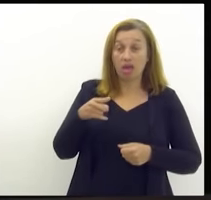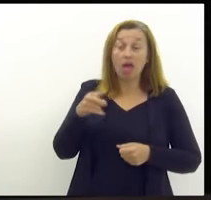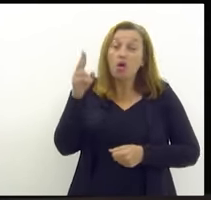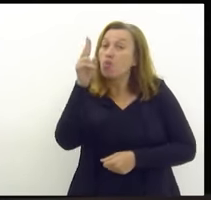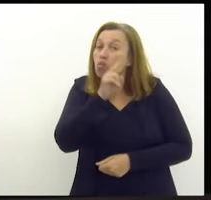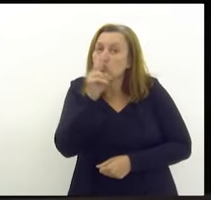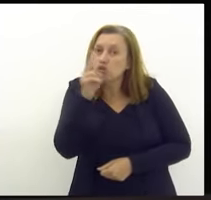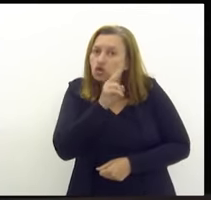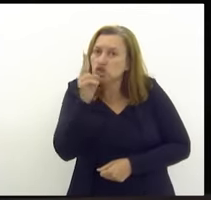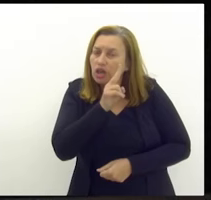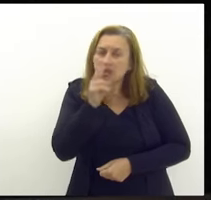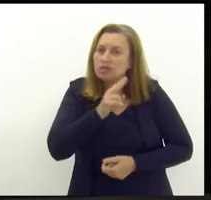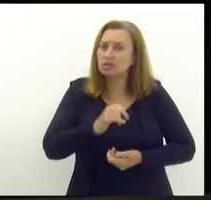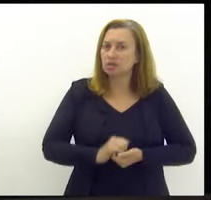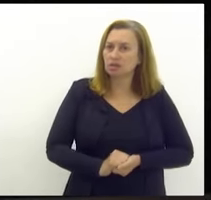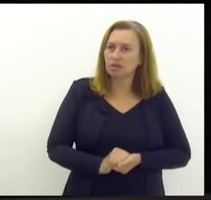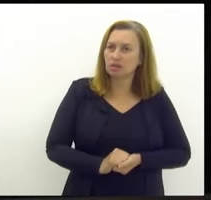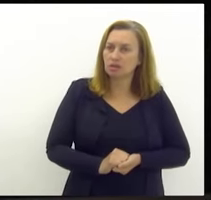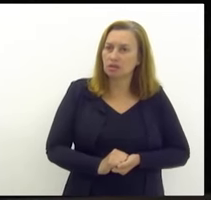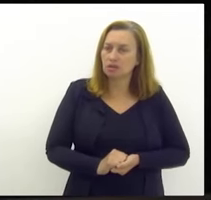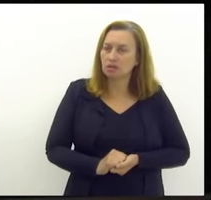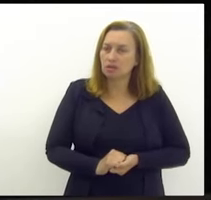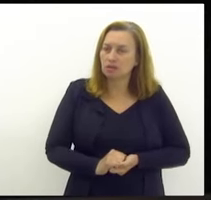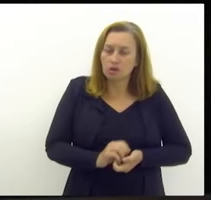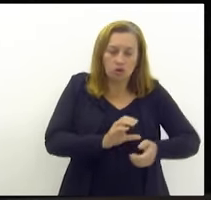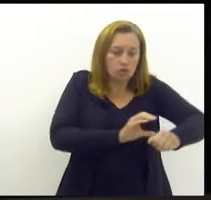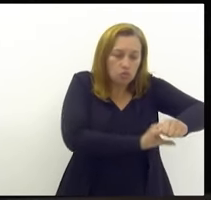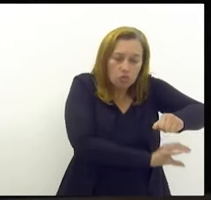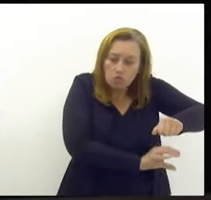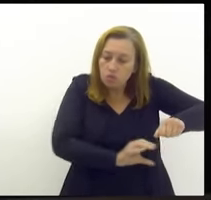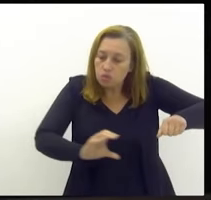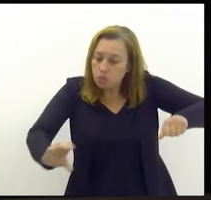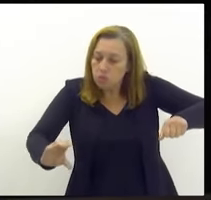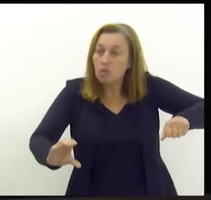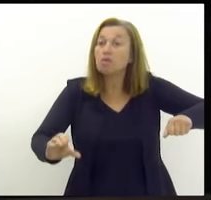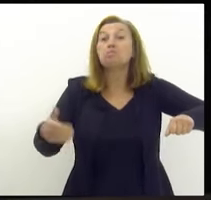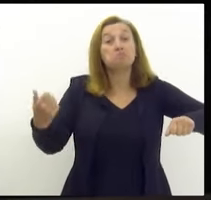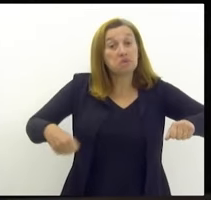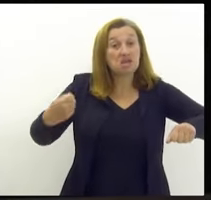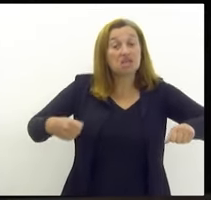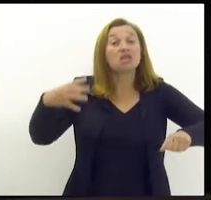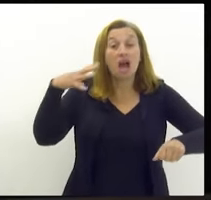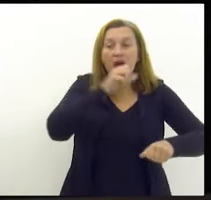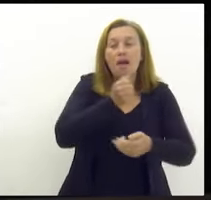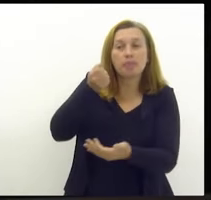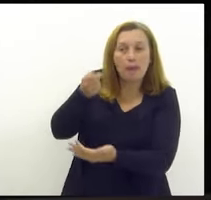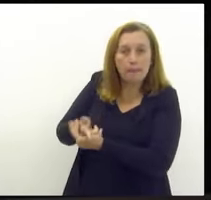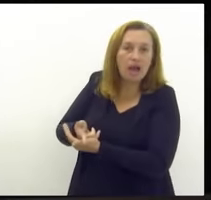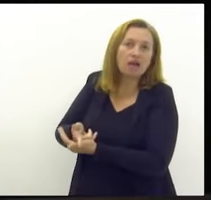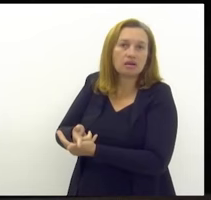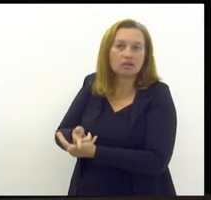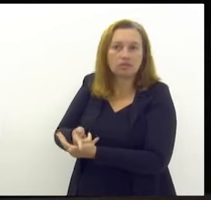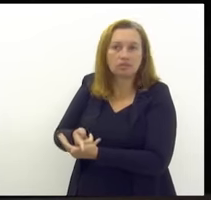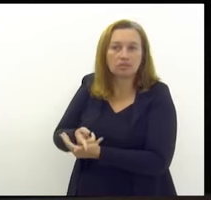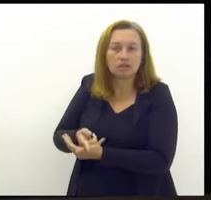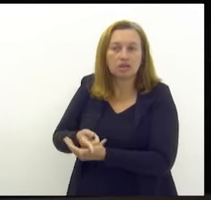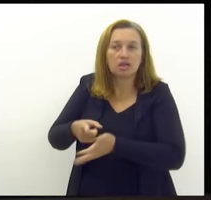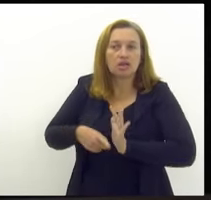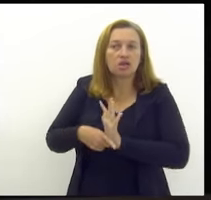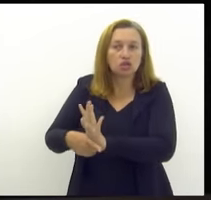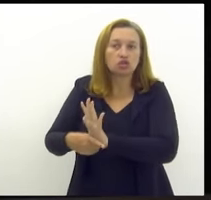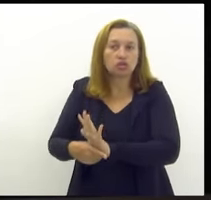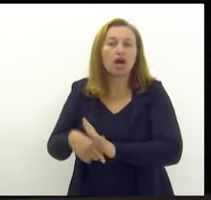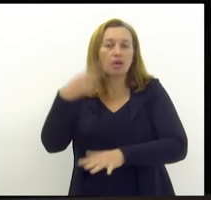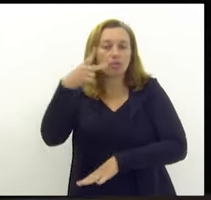emergencial que essa suplementação tem que ser imedi e Tem que atender aos interesses da